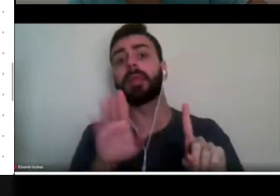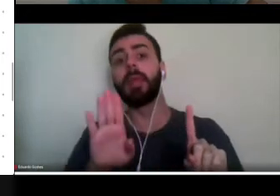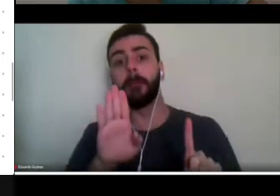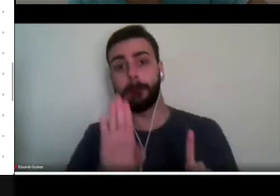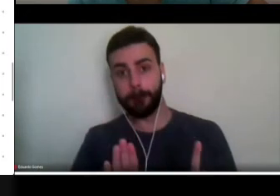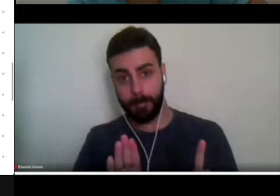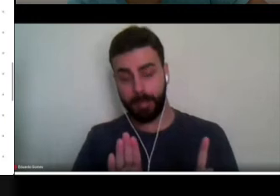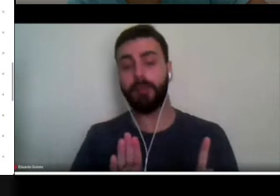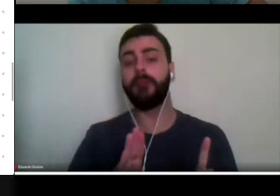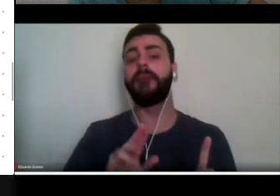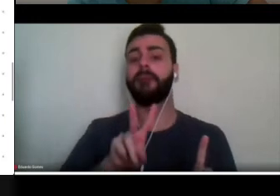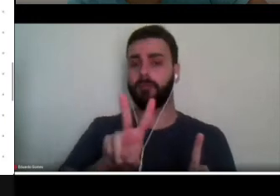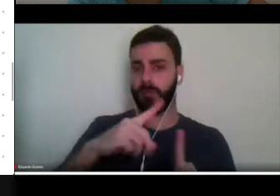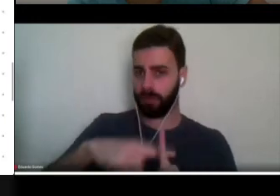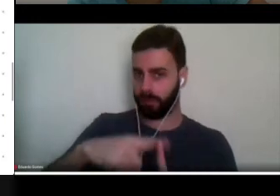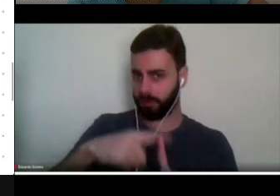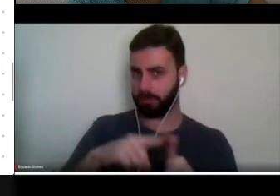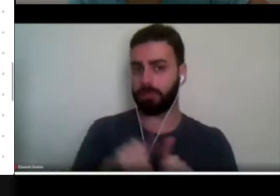também. Só que